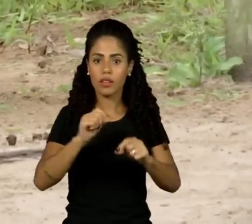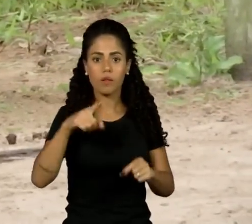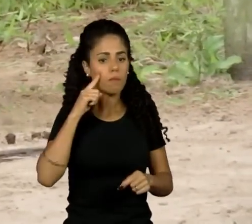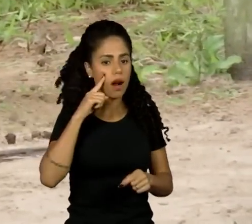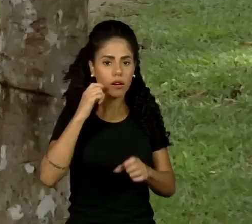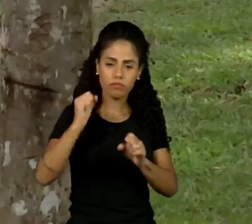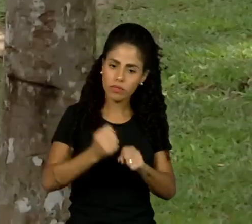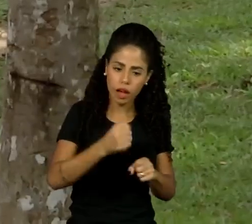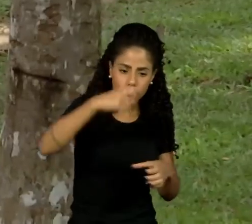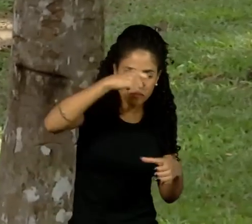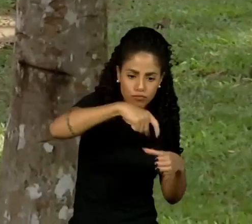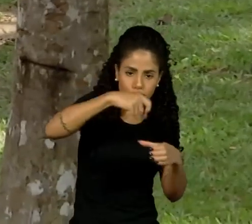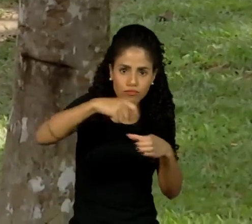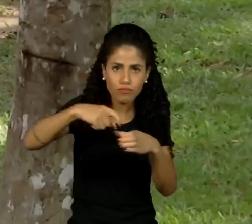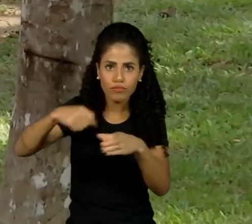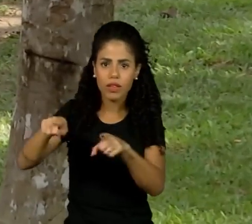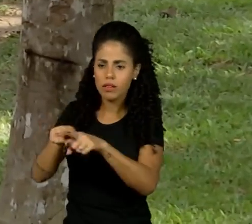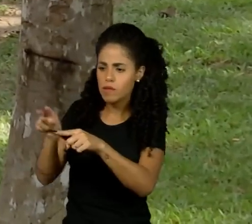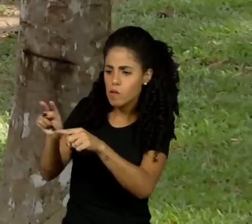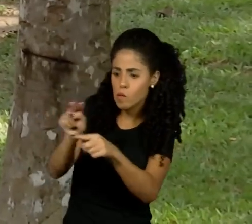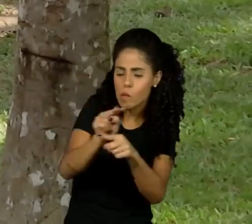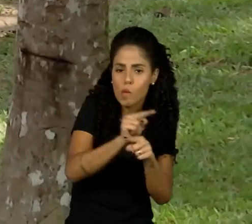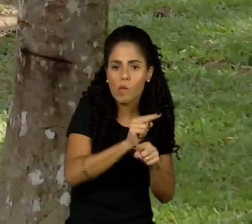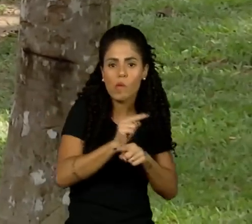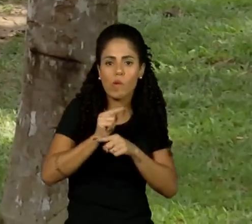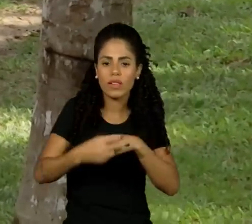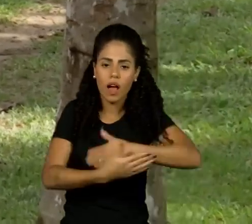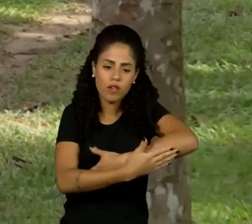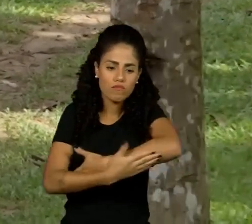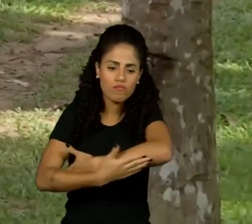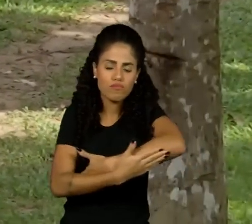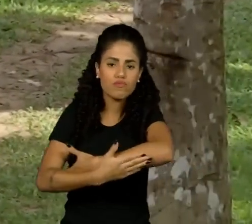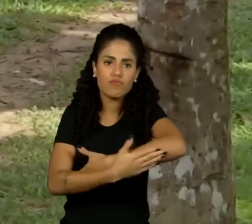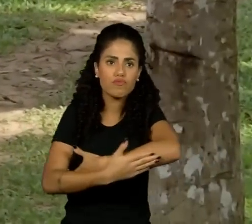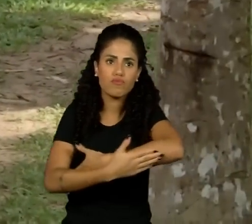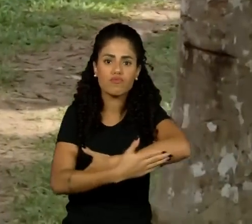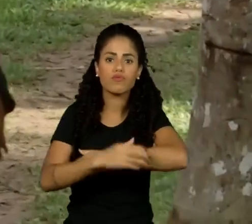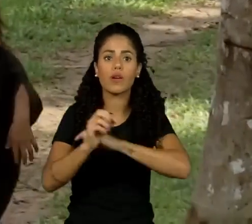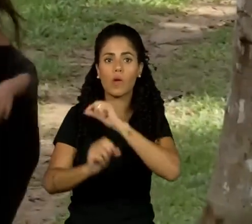roça, para cuidar das crianças, as